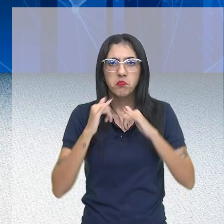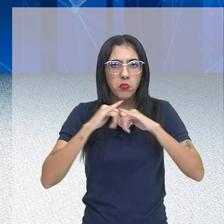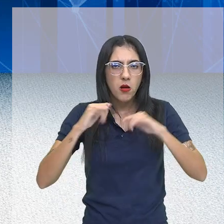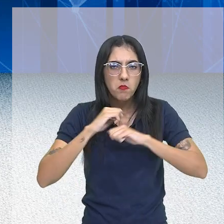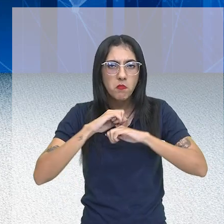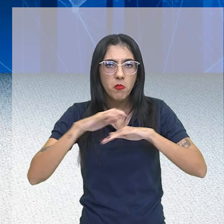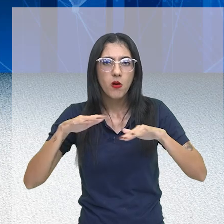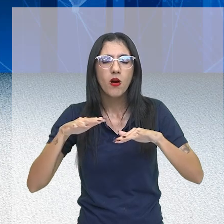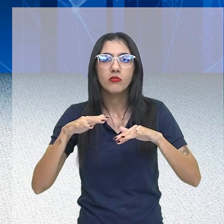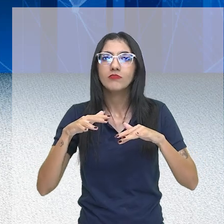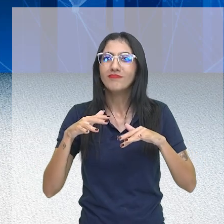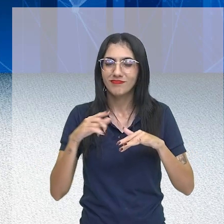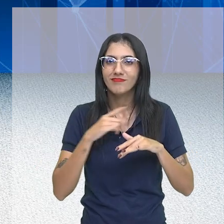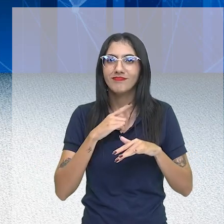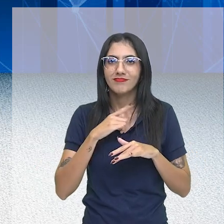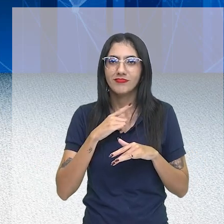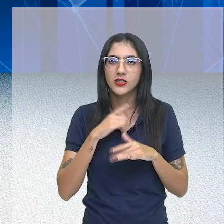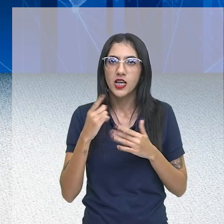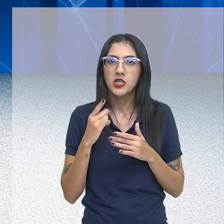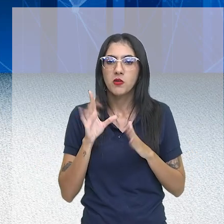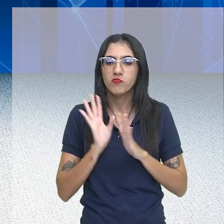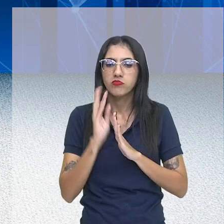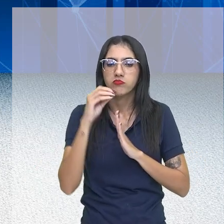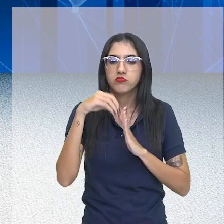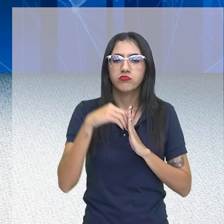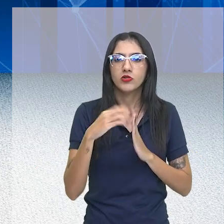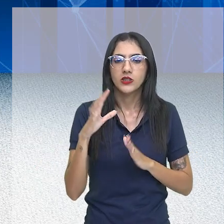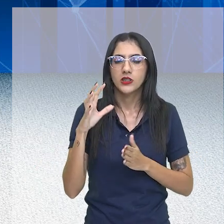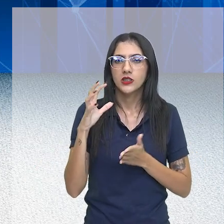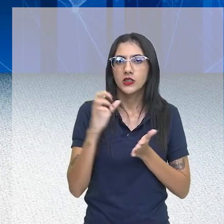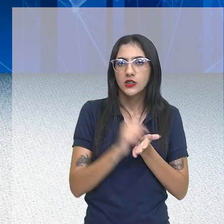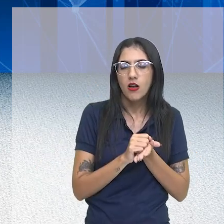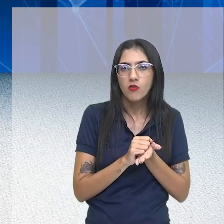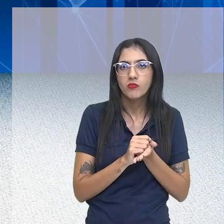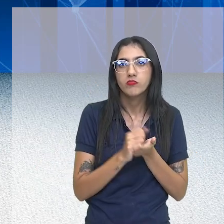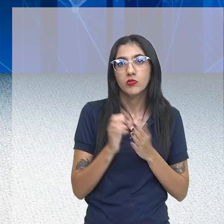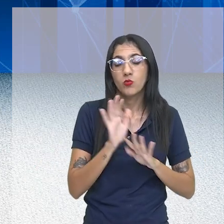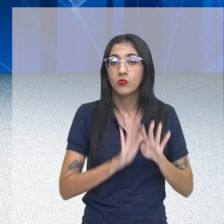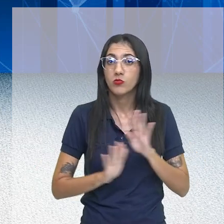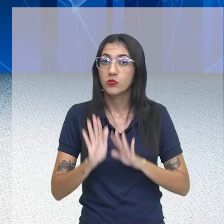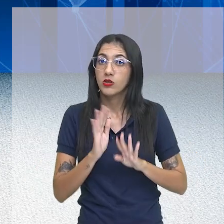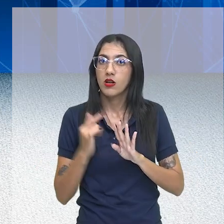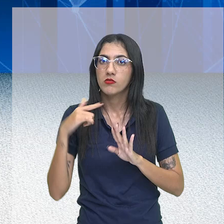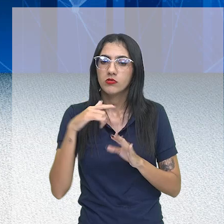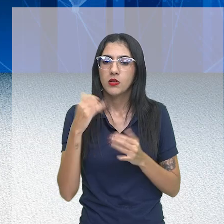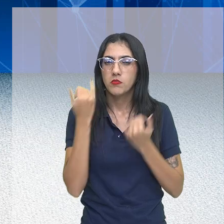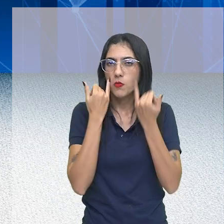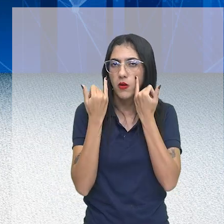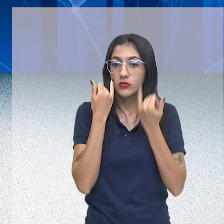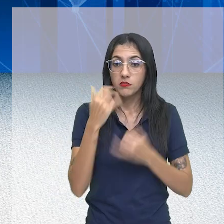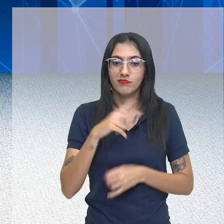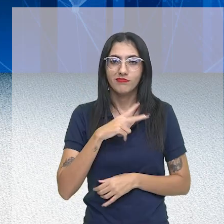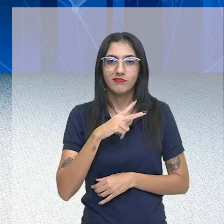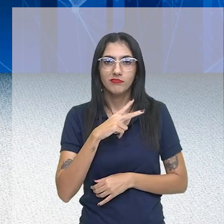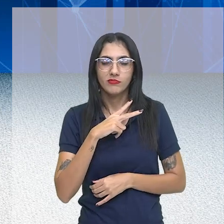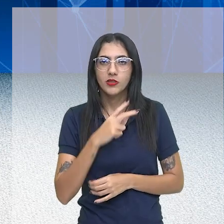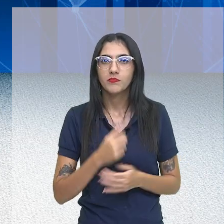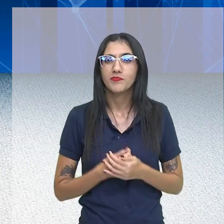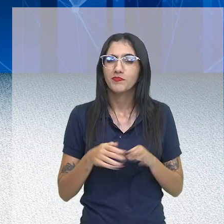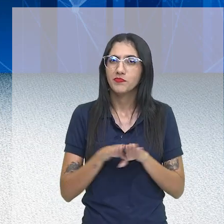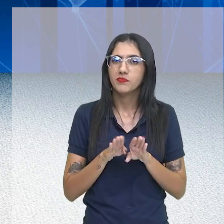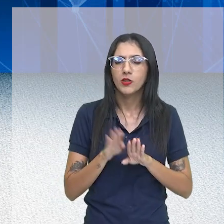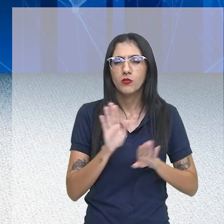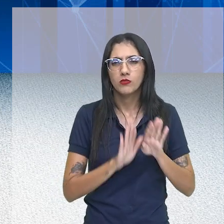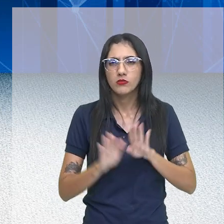então tomem cuidado na hora de colocar as informações pessoais de vocês, tomem cuidado com os golpes que podem